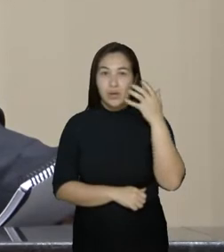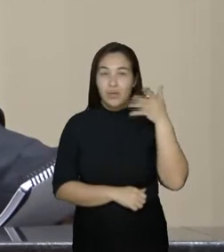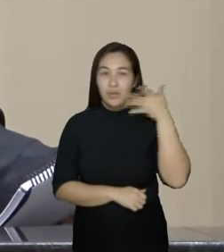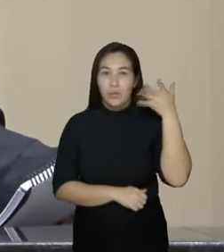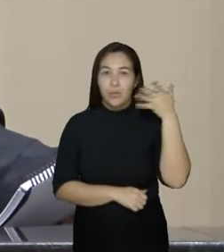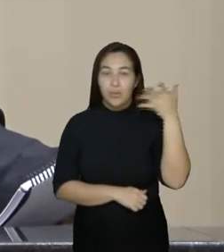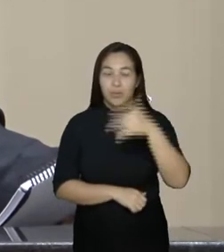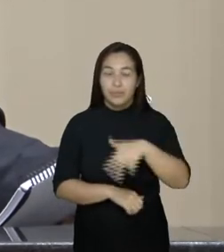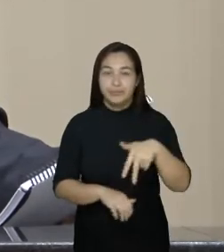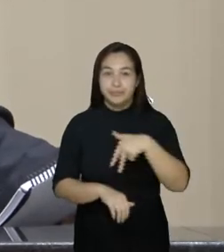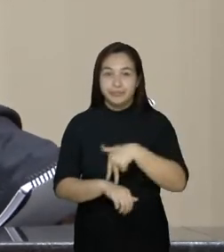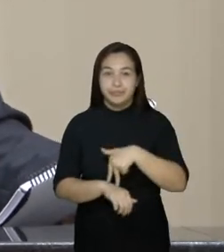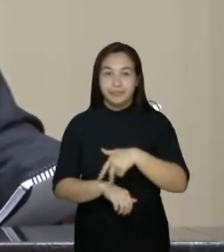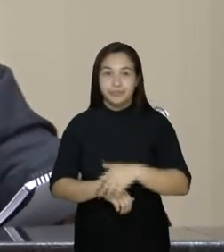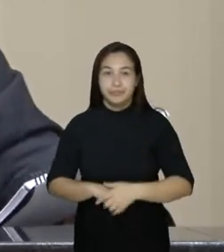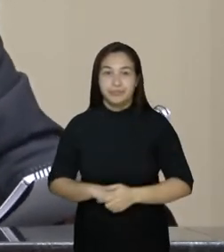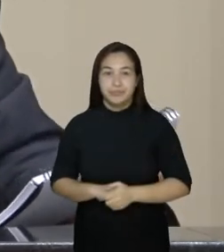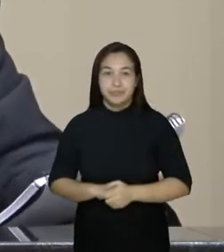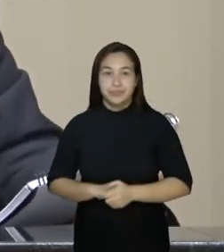momento.